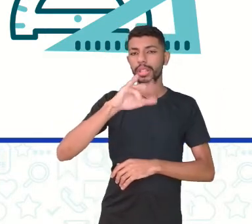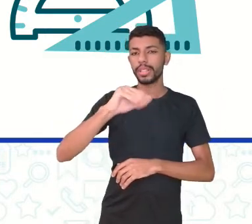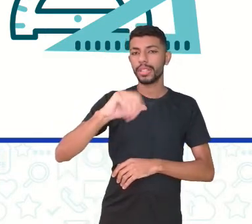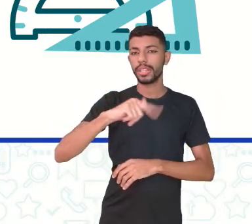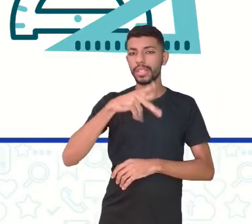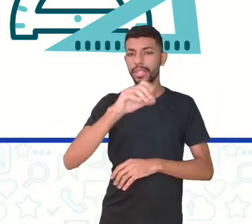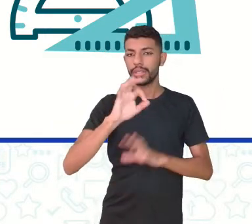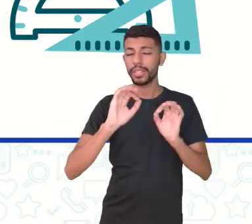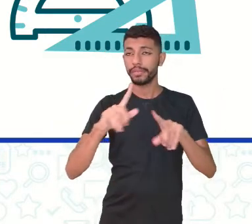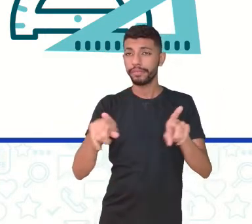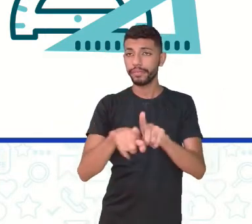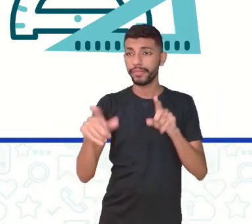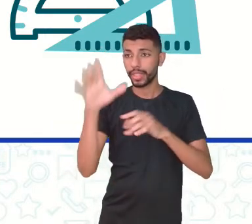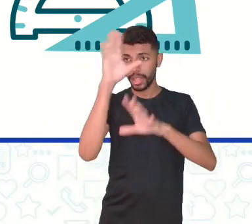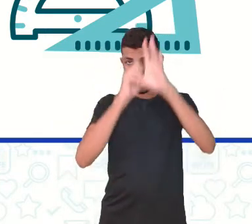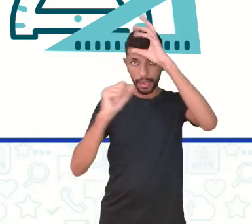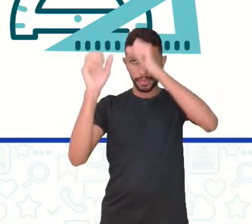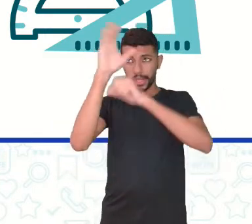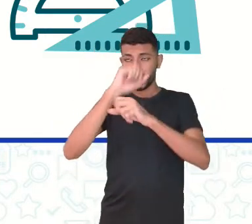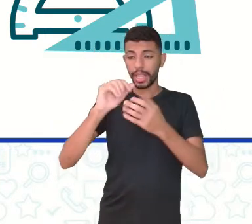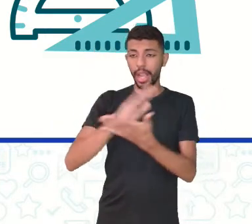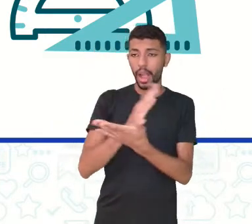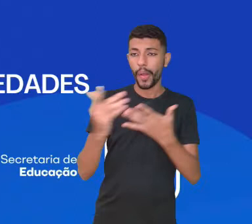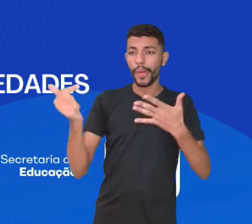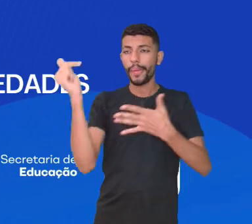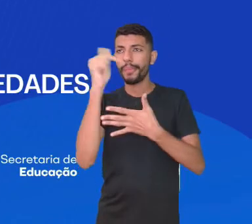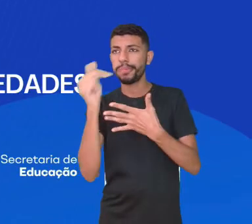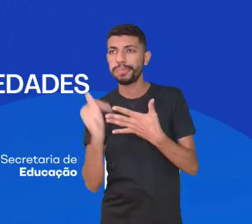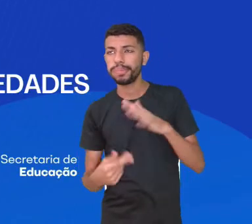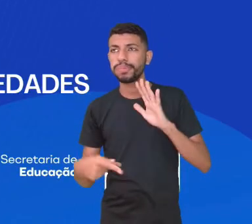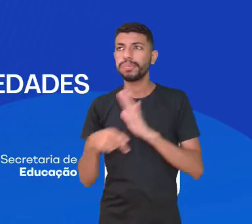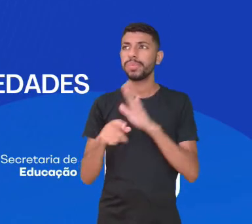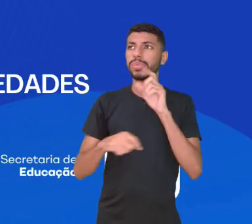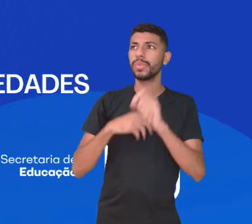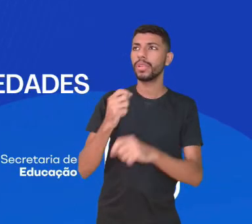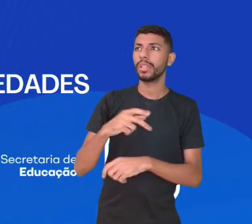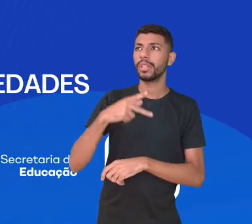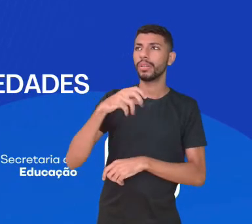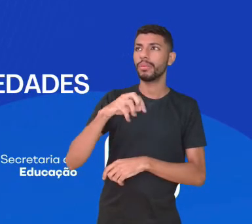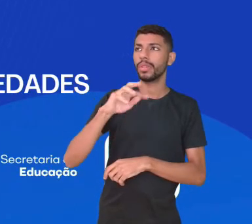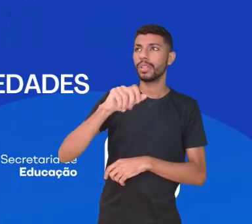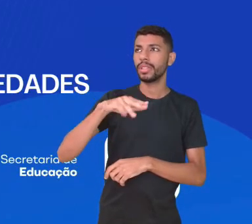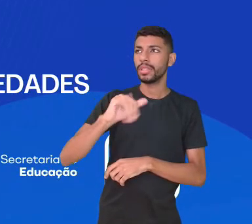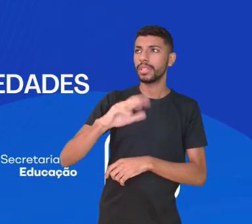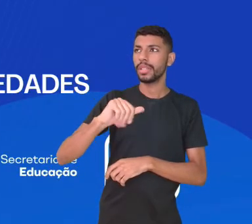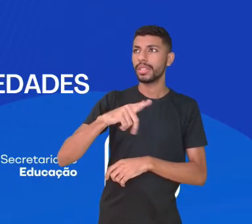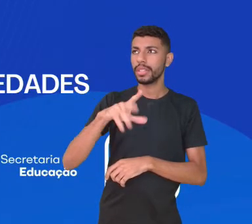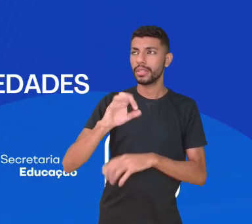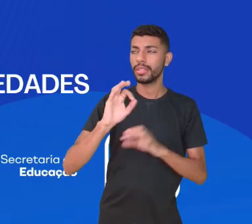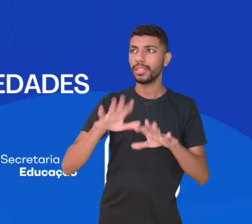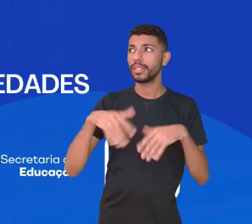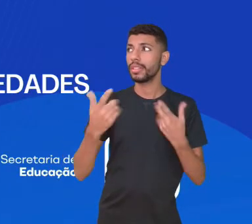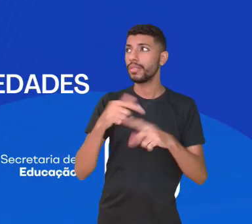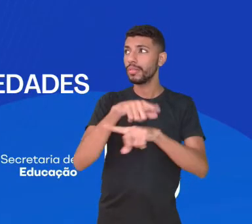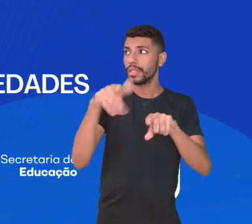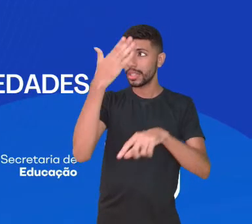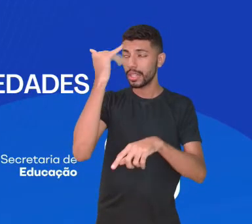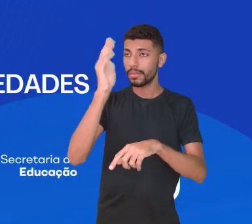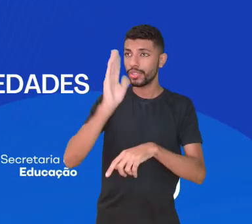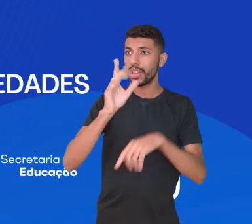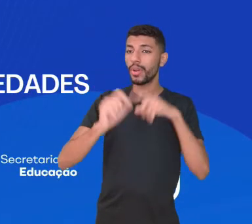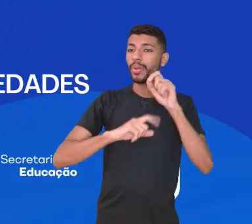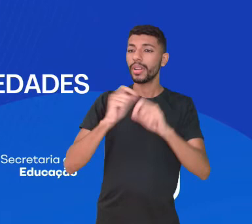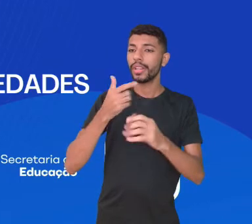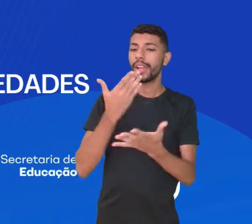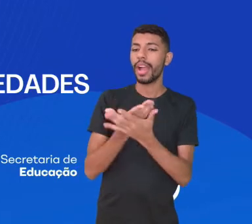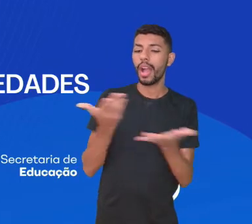também aprender algumas propriedades dessa potenciação, beleza? Então, como vocês sabem, a nossa